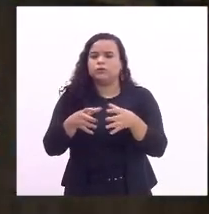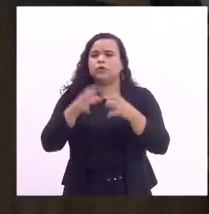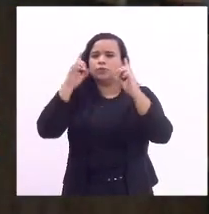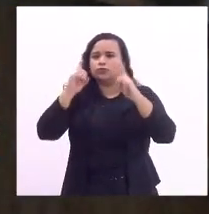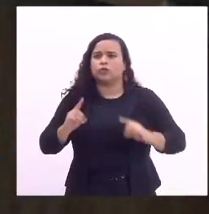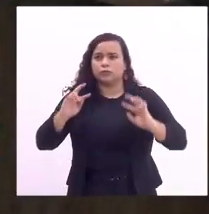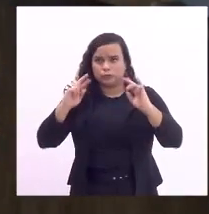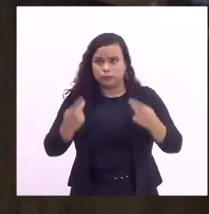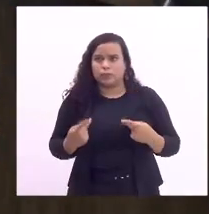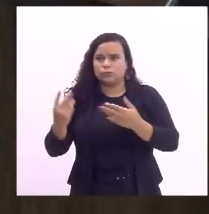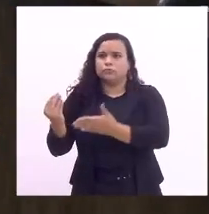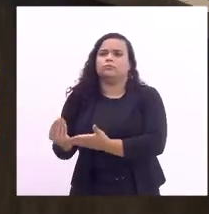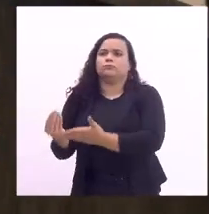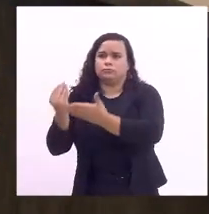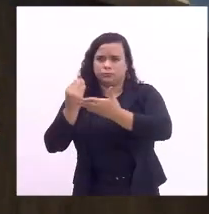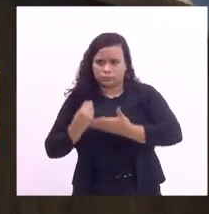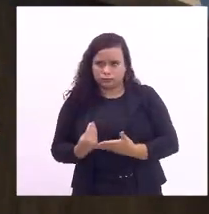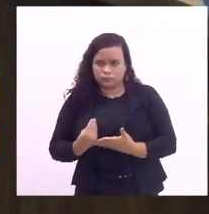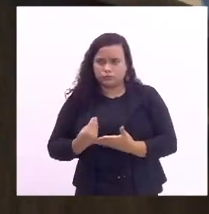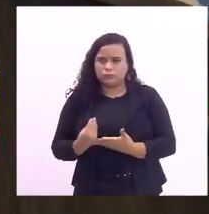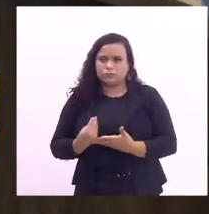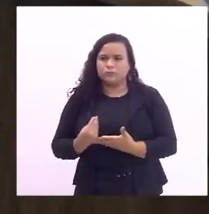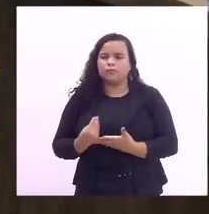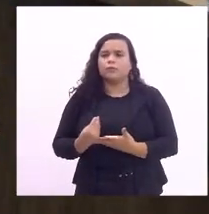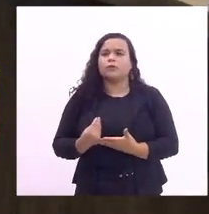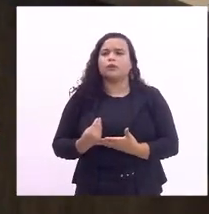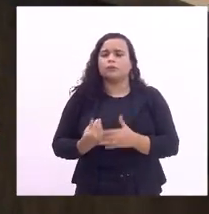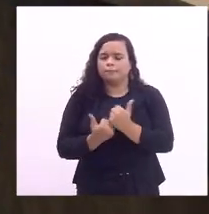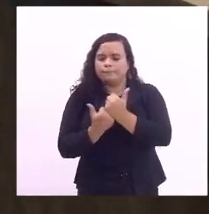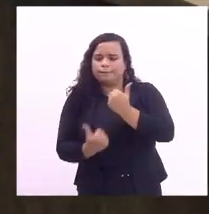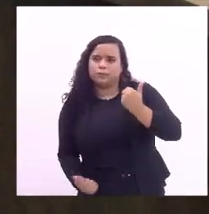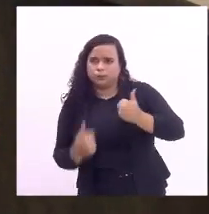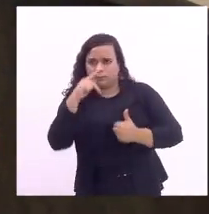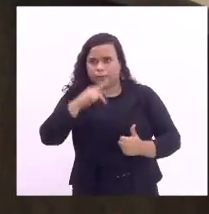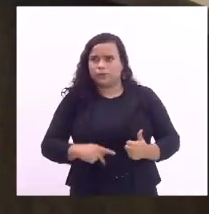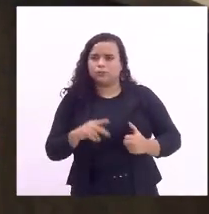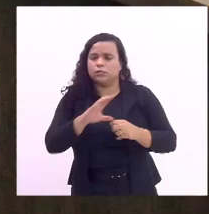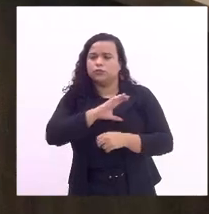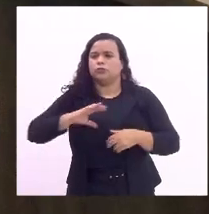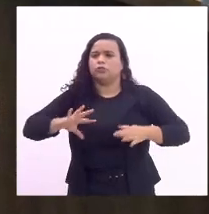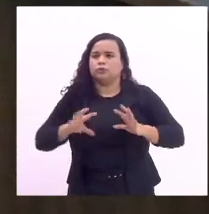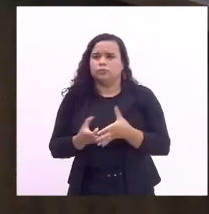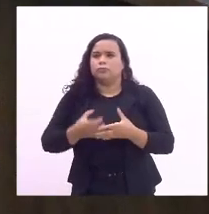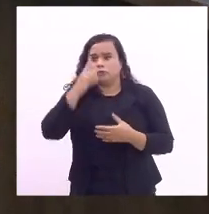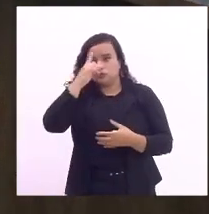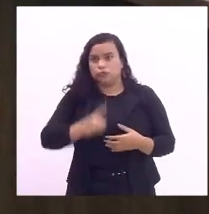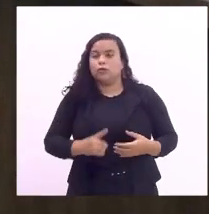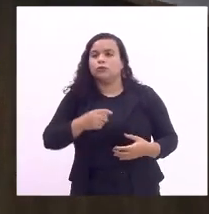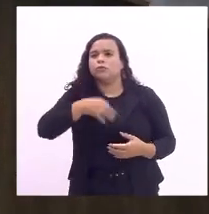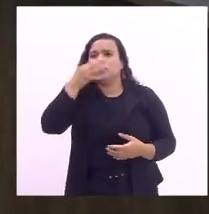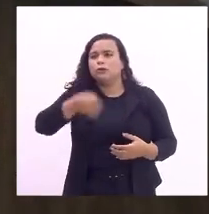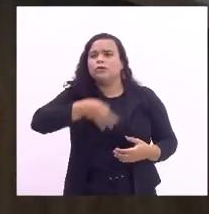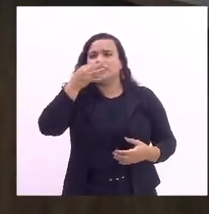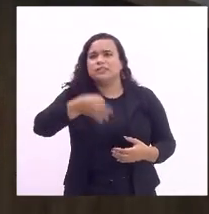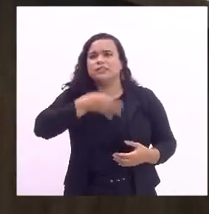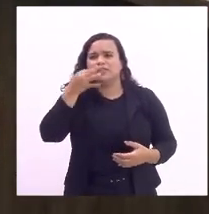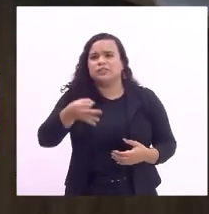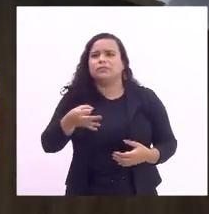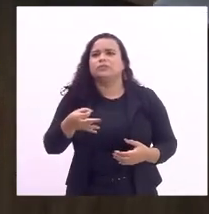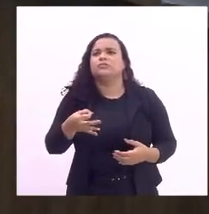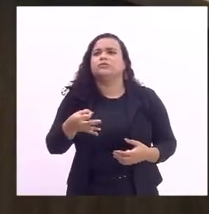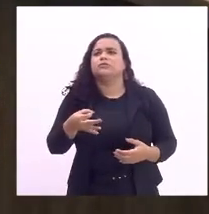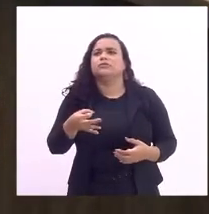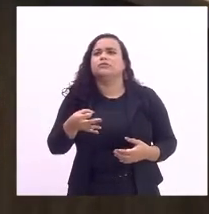que está me concedendo, como vice-presidente da comissão, o direito de dar o parecer, por